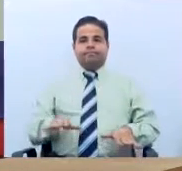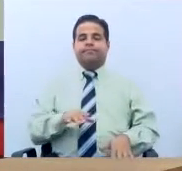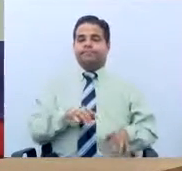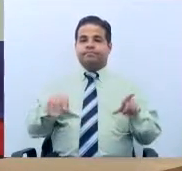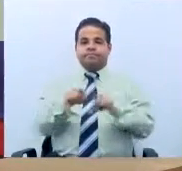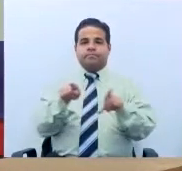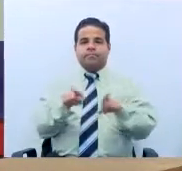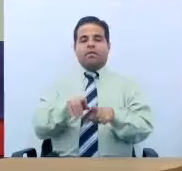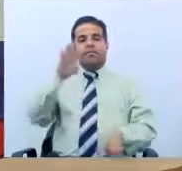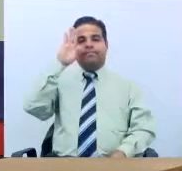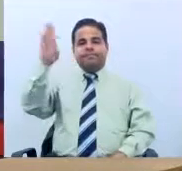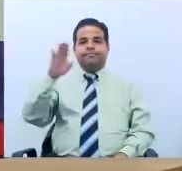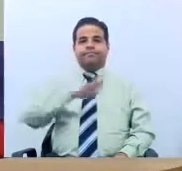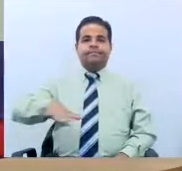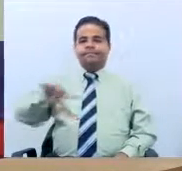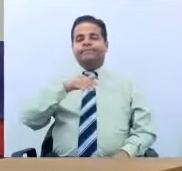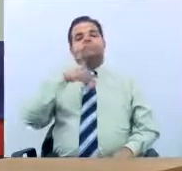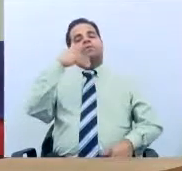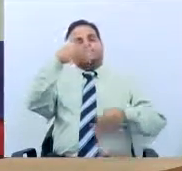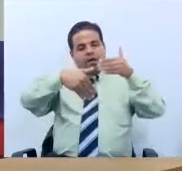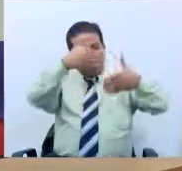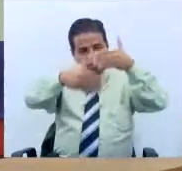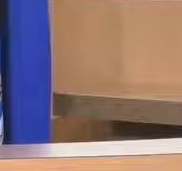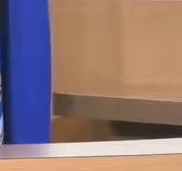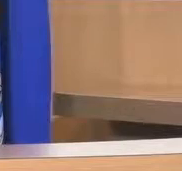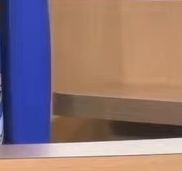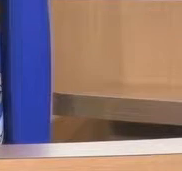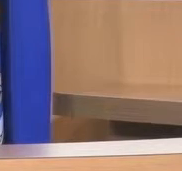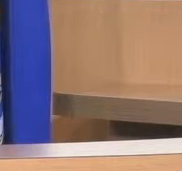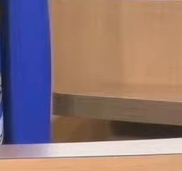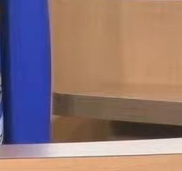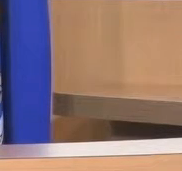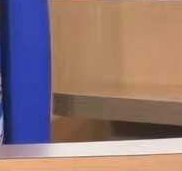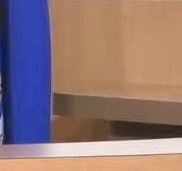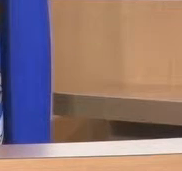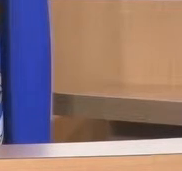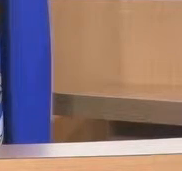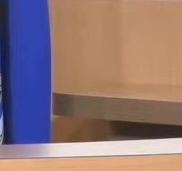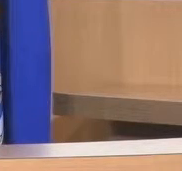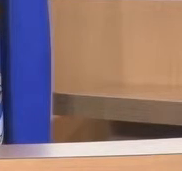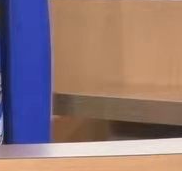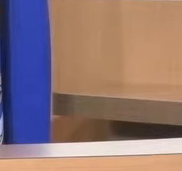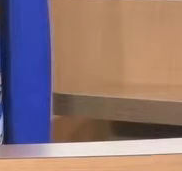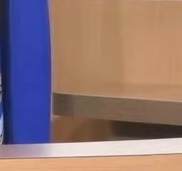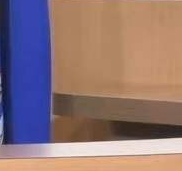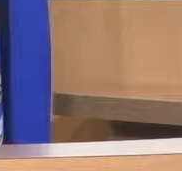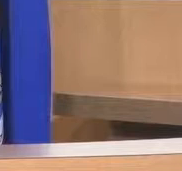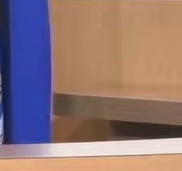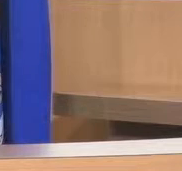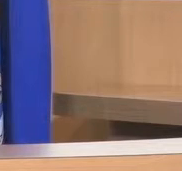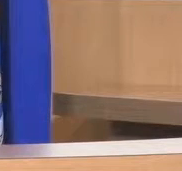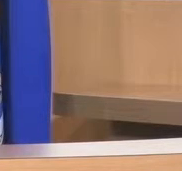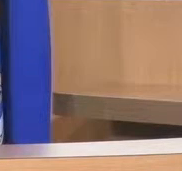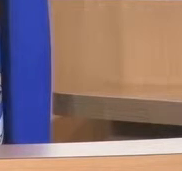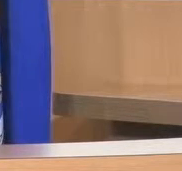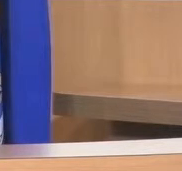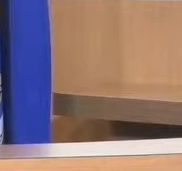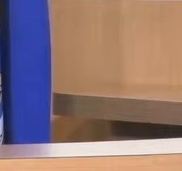mas principalmente para prosperar no seu negócio. Depois da sessão ordinária, ocorreram duas